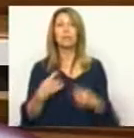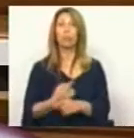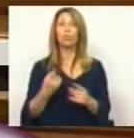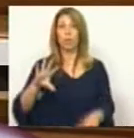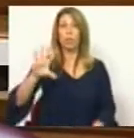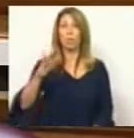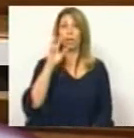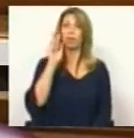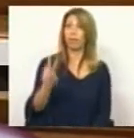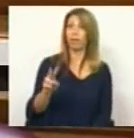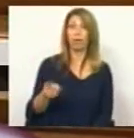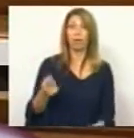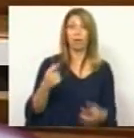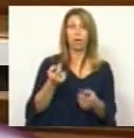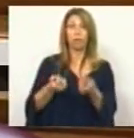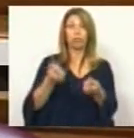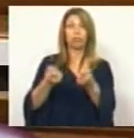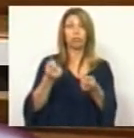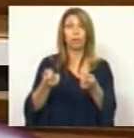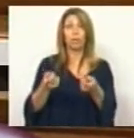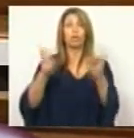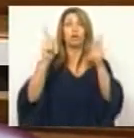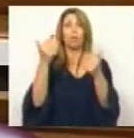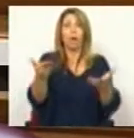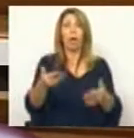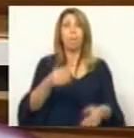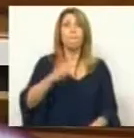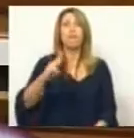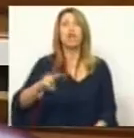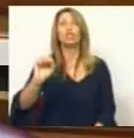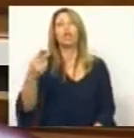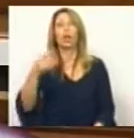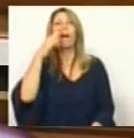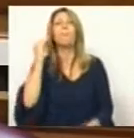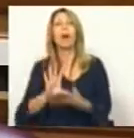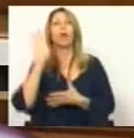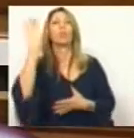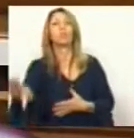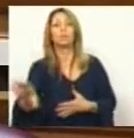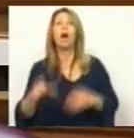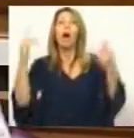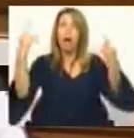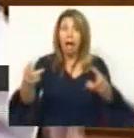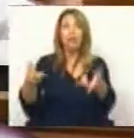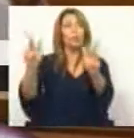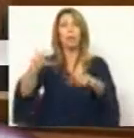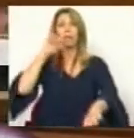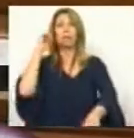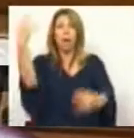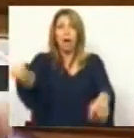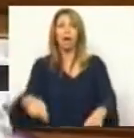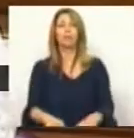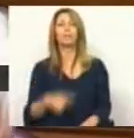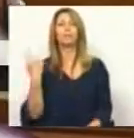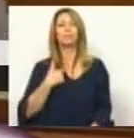sejam permanentemente disponibilizados milhares de milhões de euros para a banca, para aí há sempre disponibilidade. Nós já